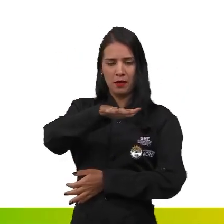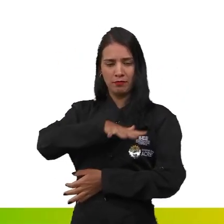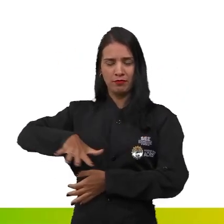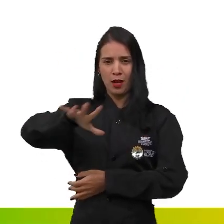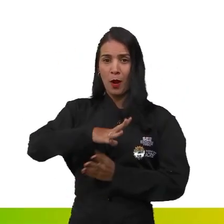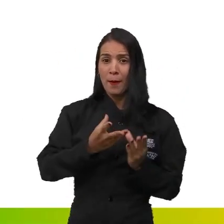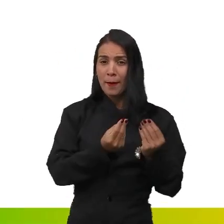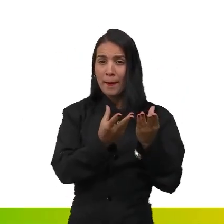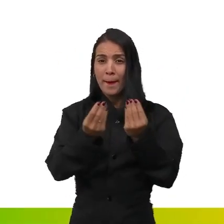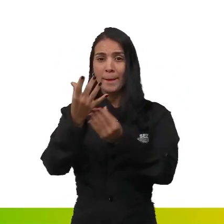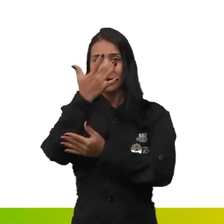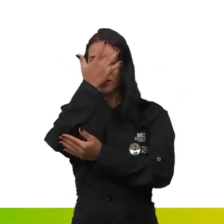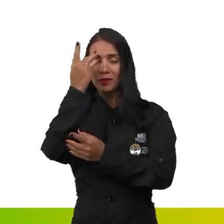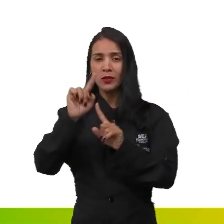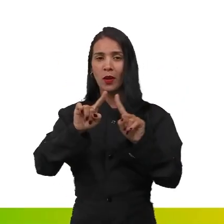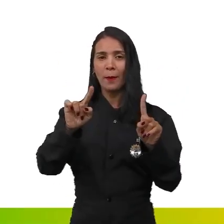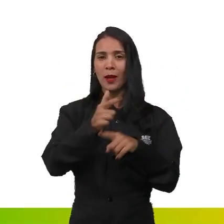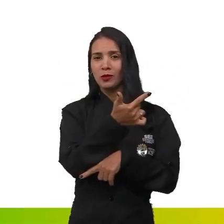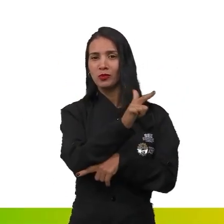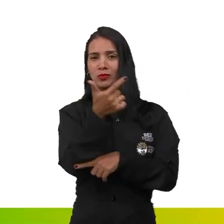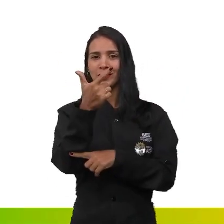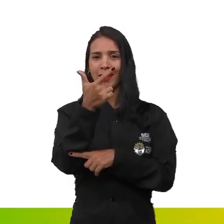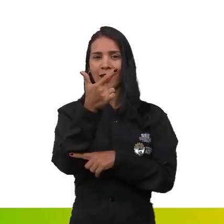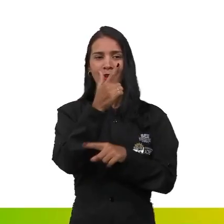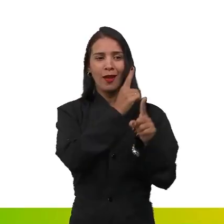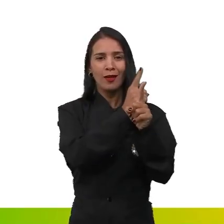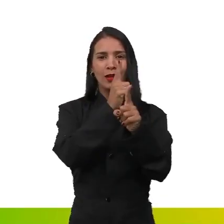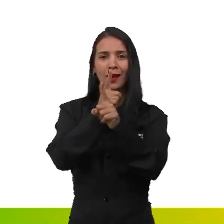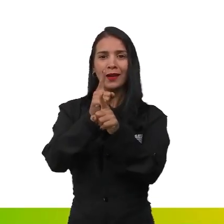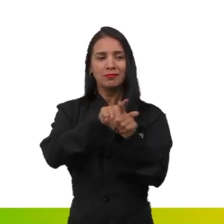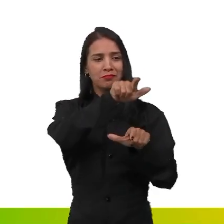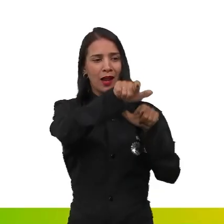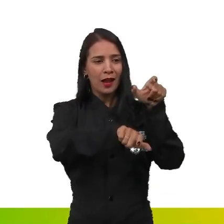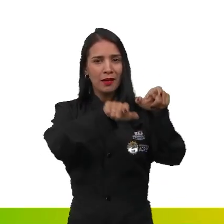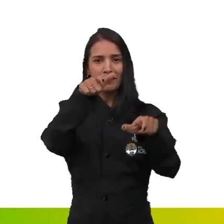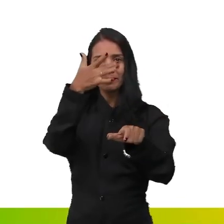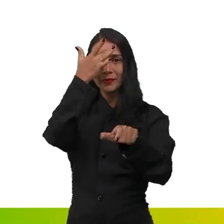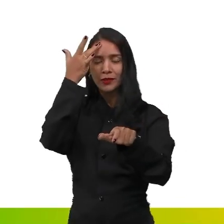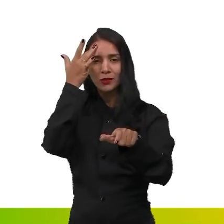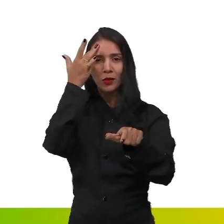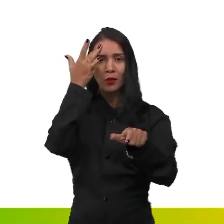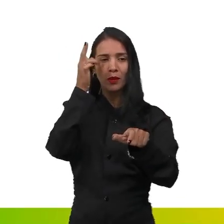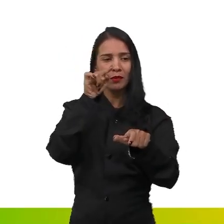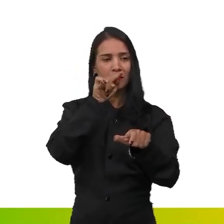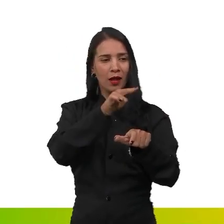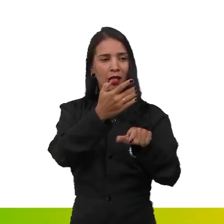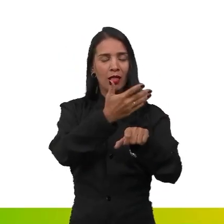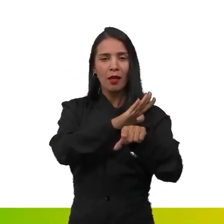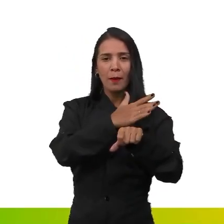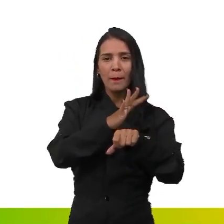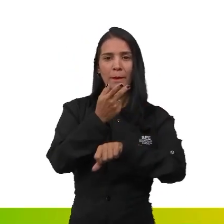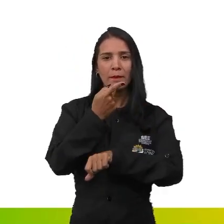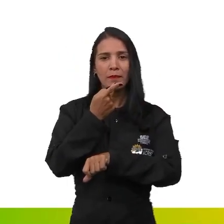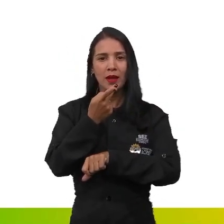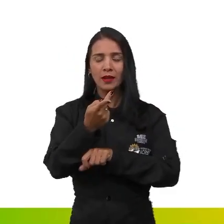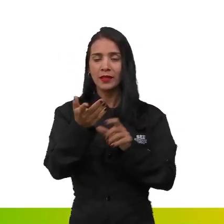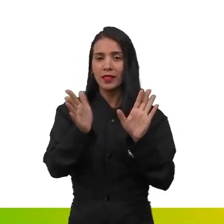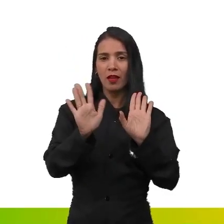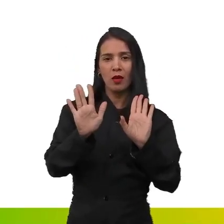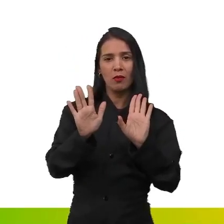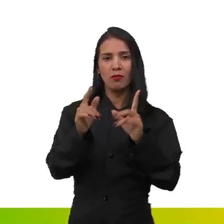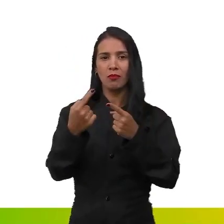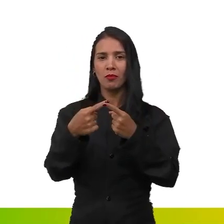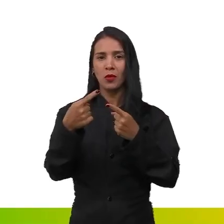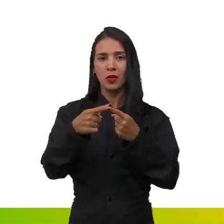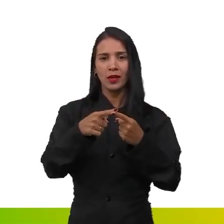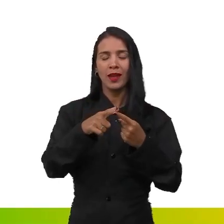eu não tenho aqui a identificação de quem pratica a ação verbal. Então, aqui eu tenho uma oração sem